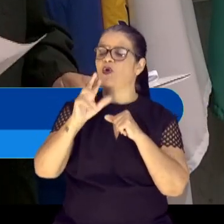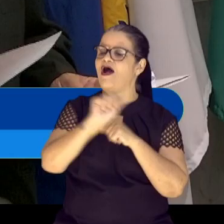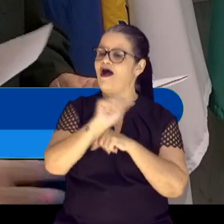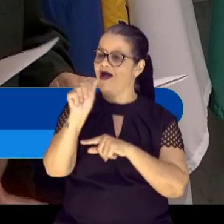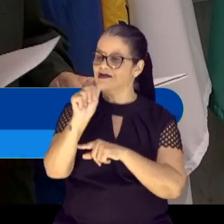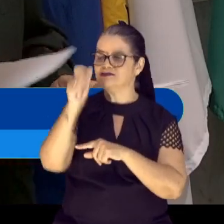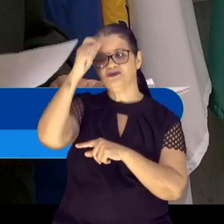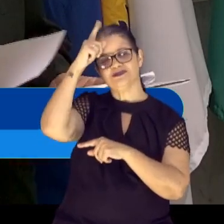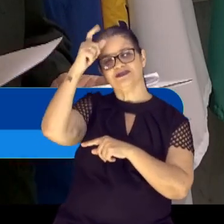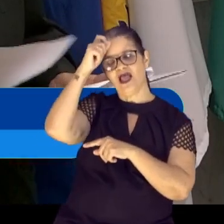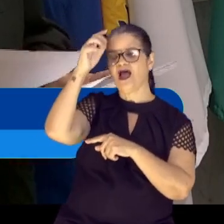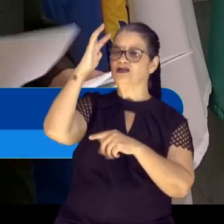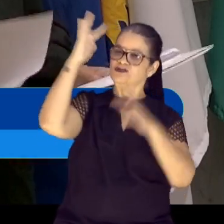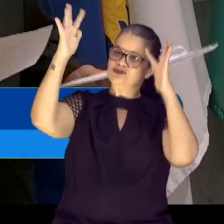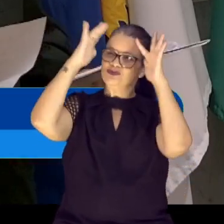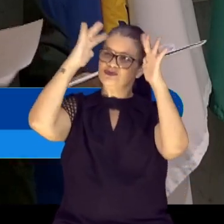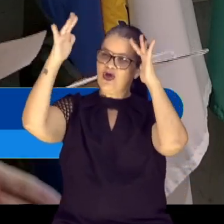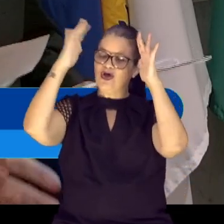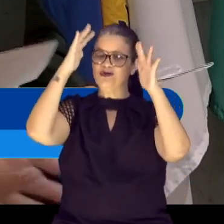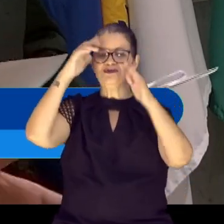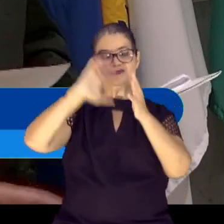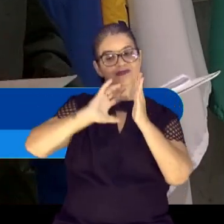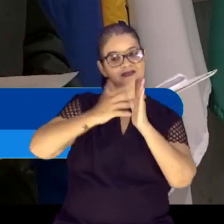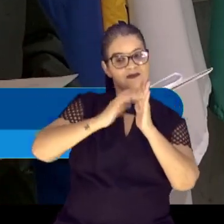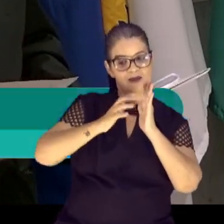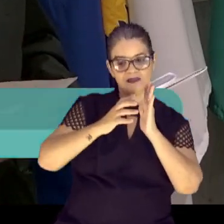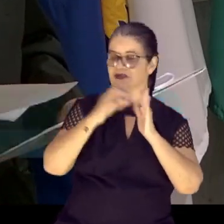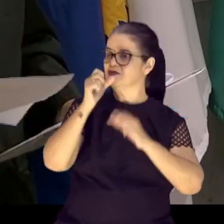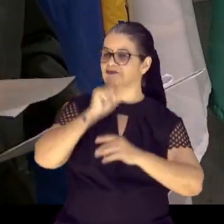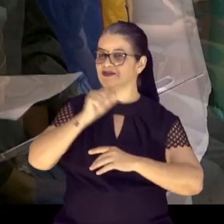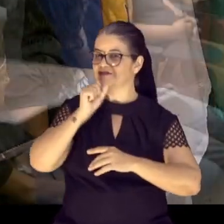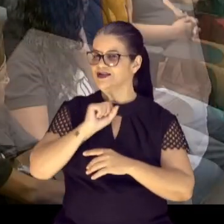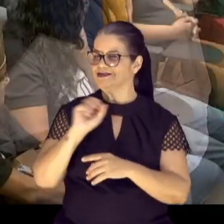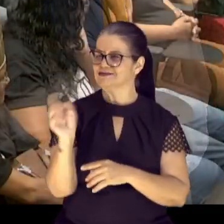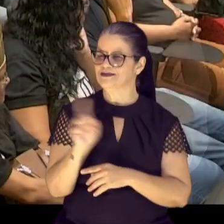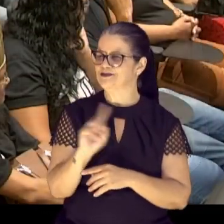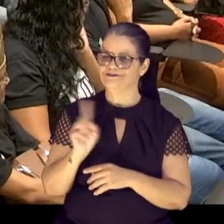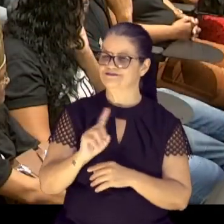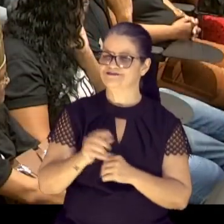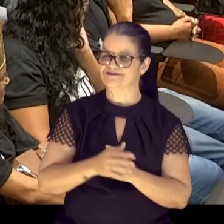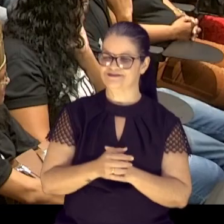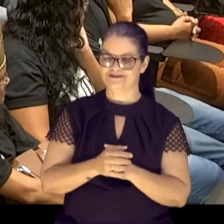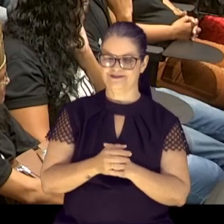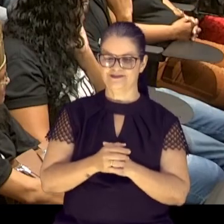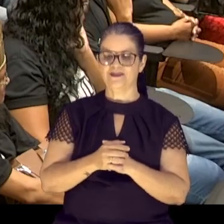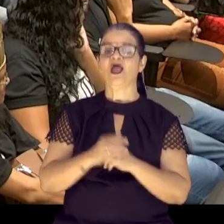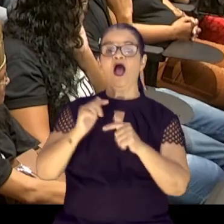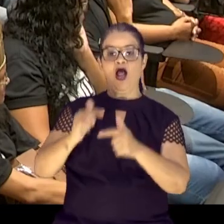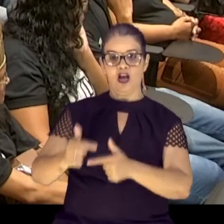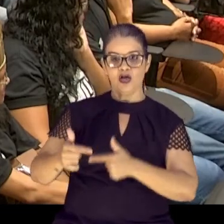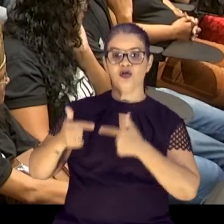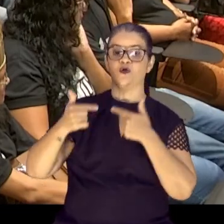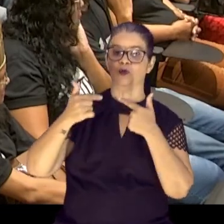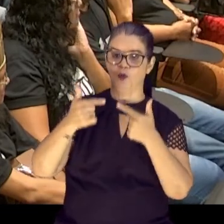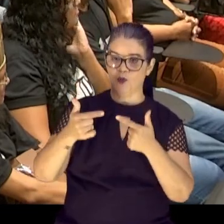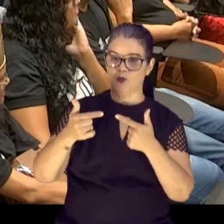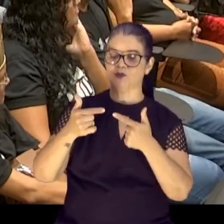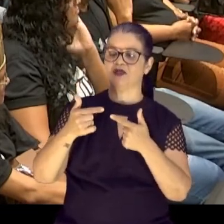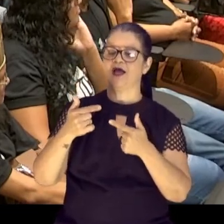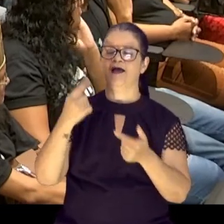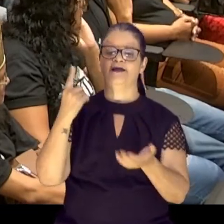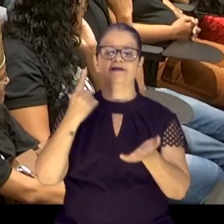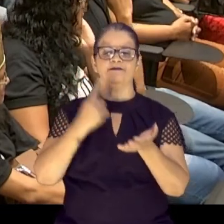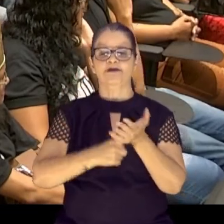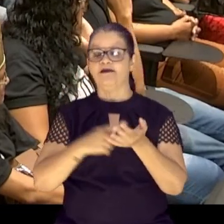os ideais e os sonhos desse partido não envelheceram. A luta inegociável,